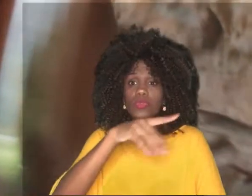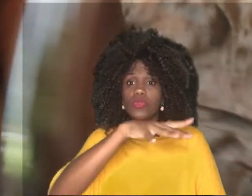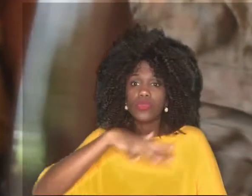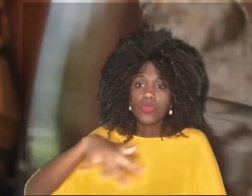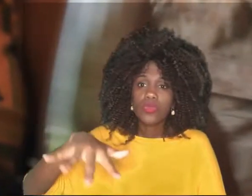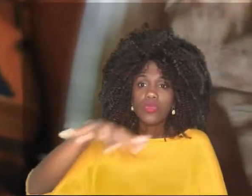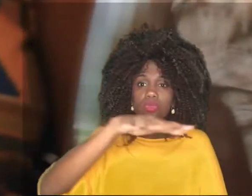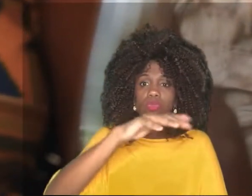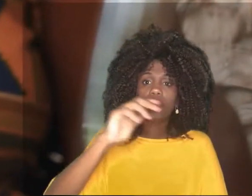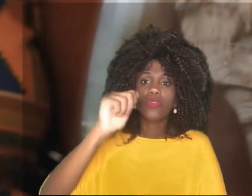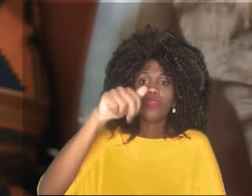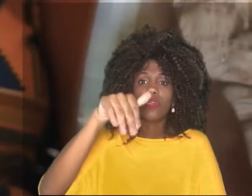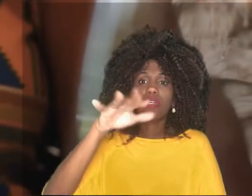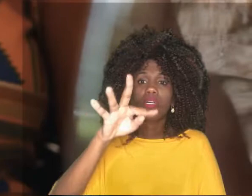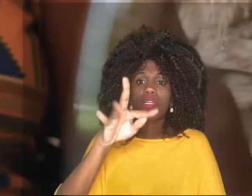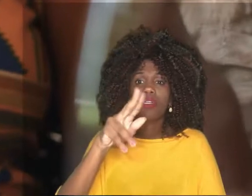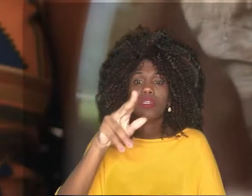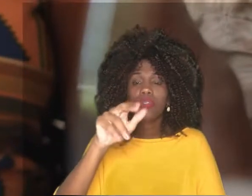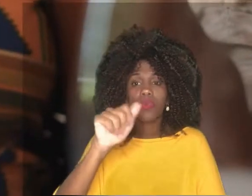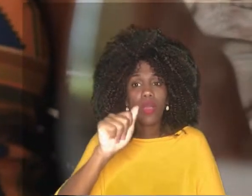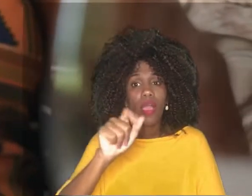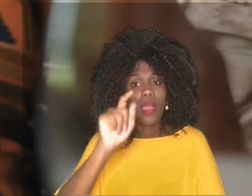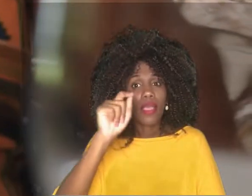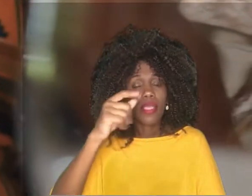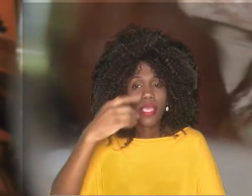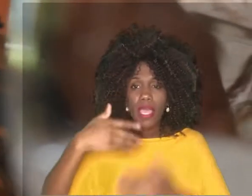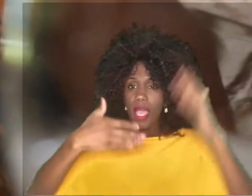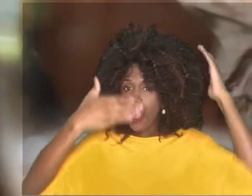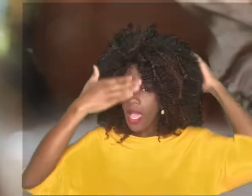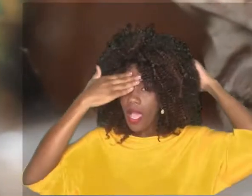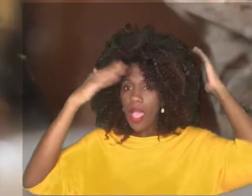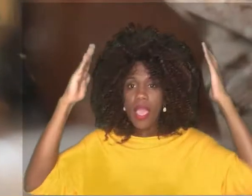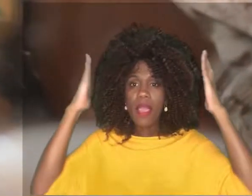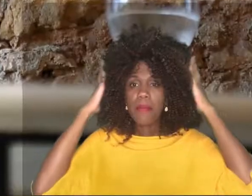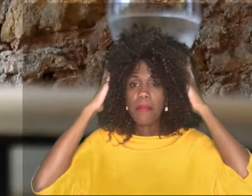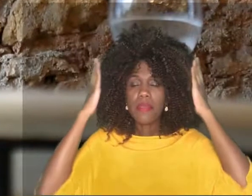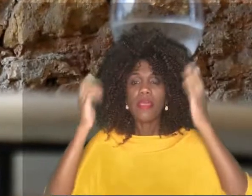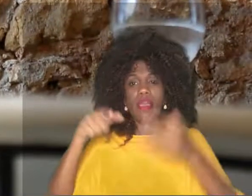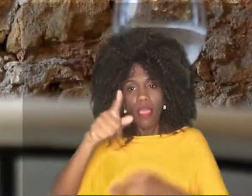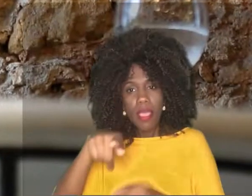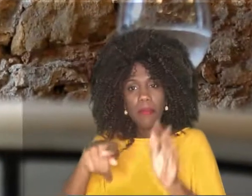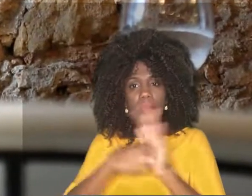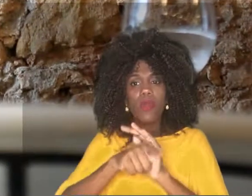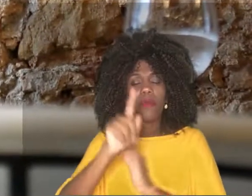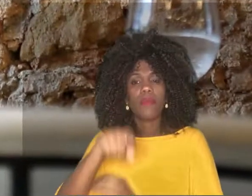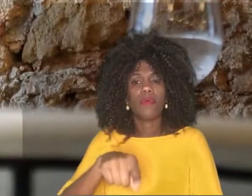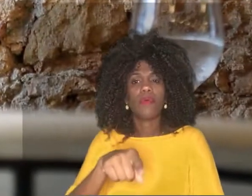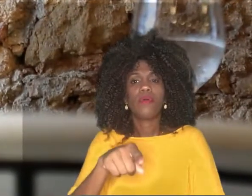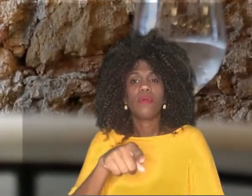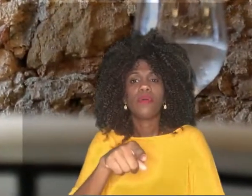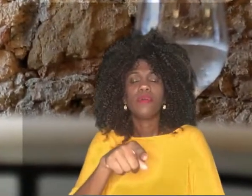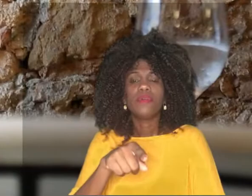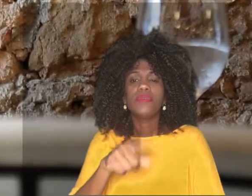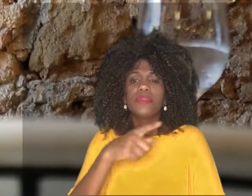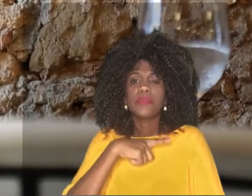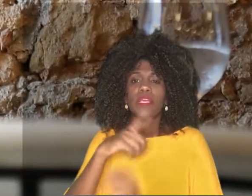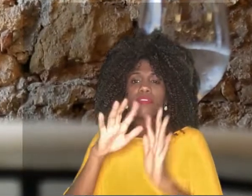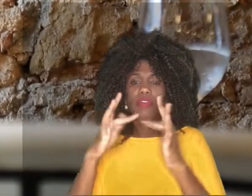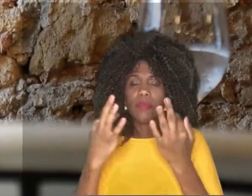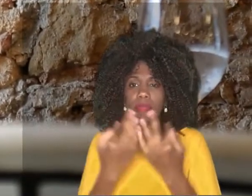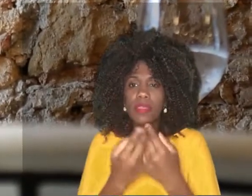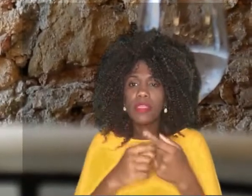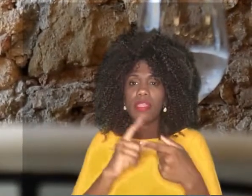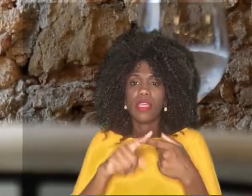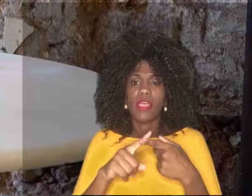cantuar, e da qual a minha ori também pertence a essa família Arô, a